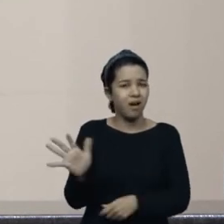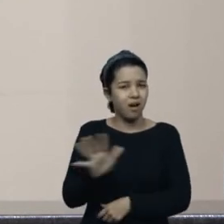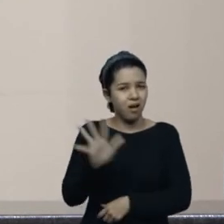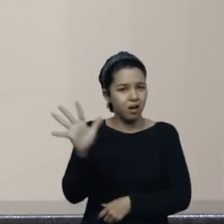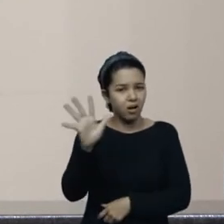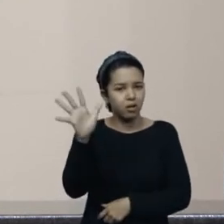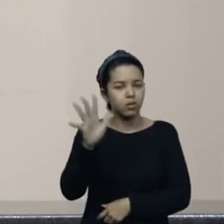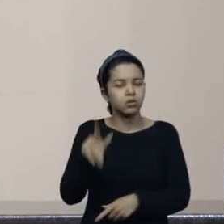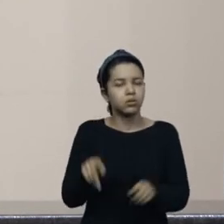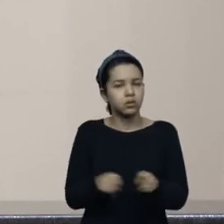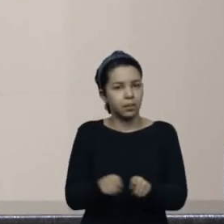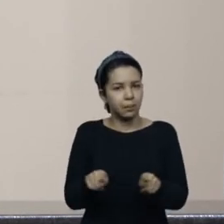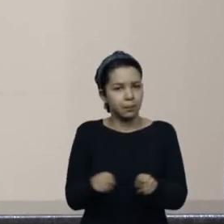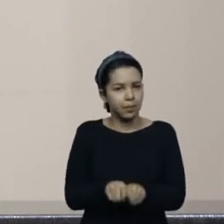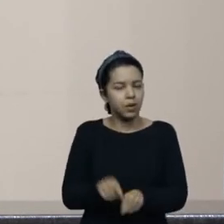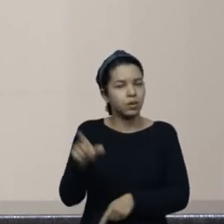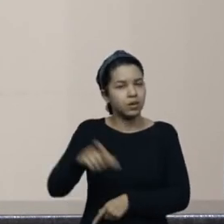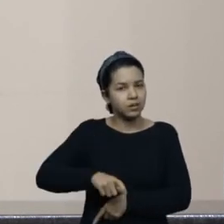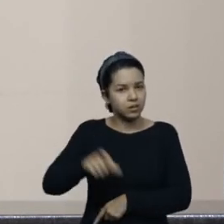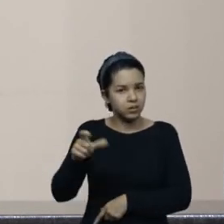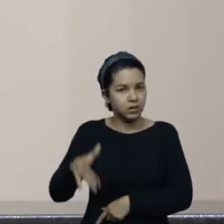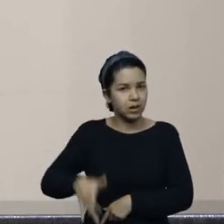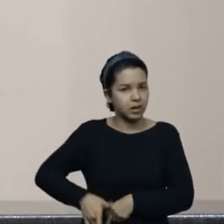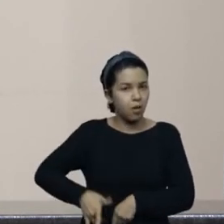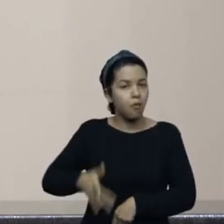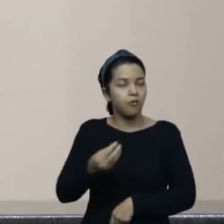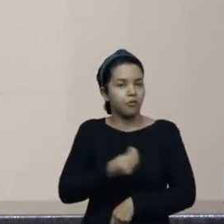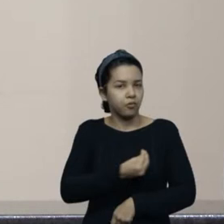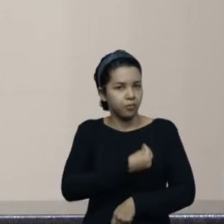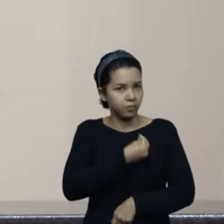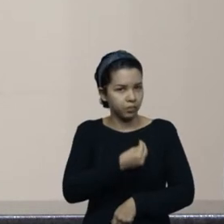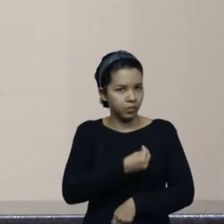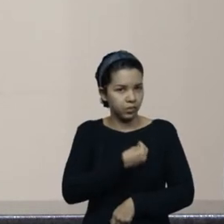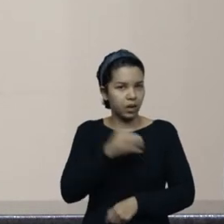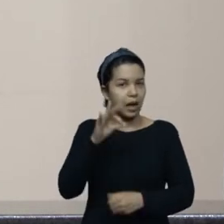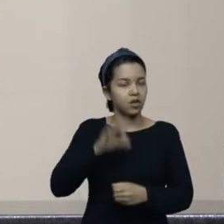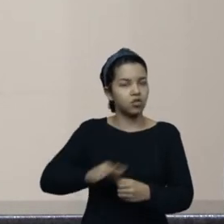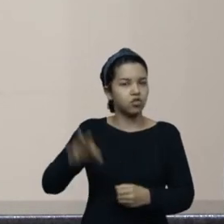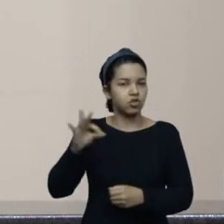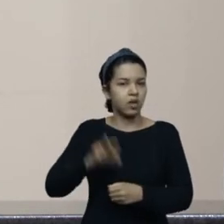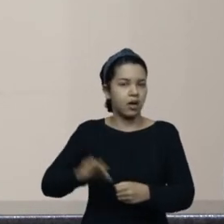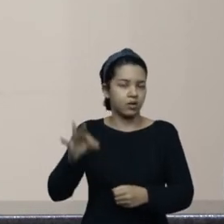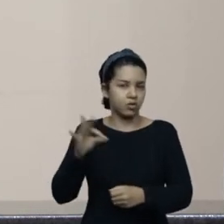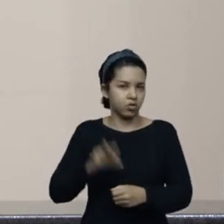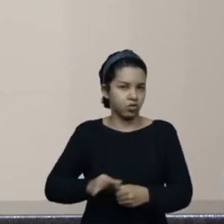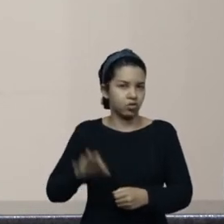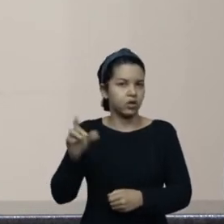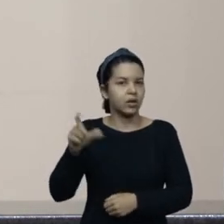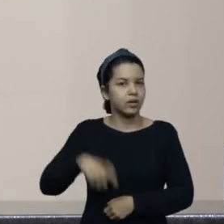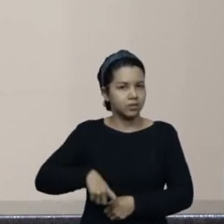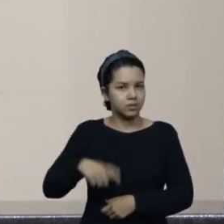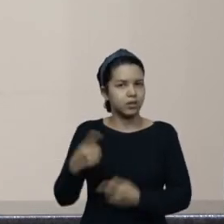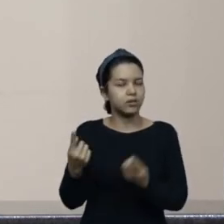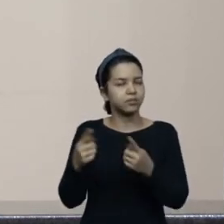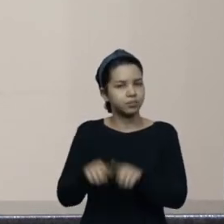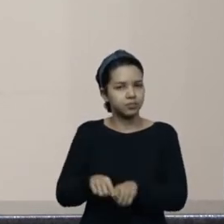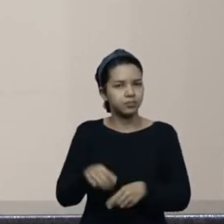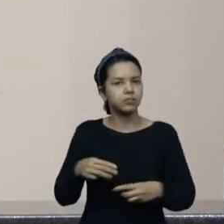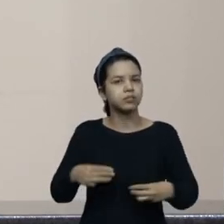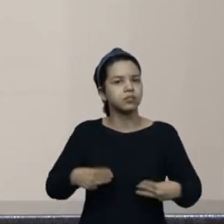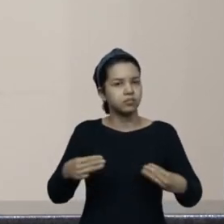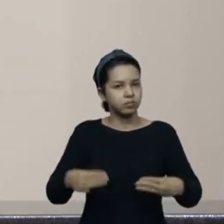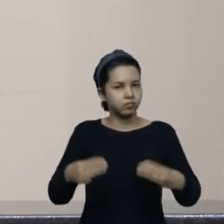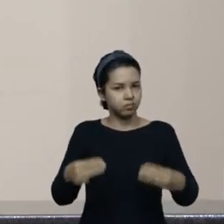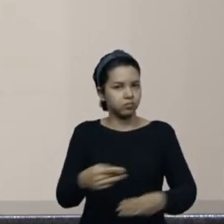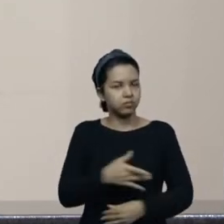o credenciamento da Renal Vida como uma entidade credenciada pelo Ministério da Saúde a